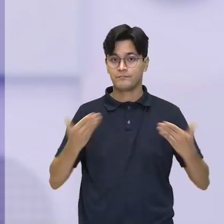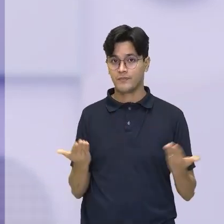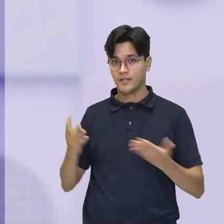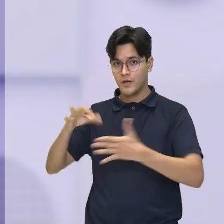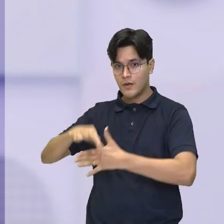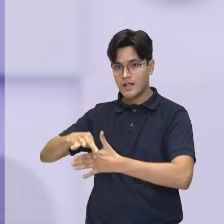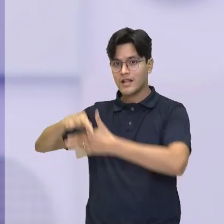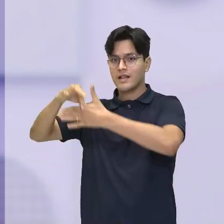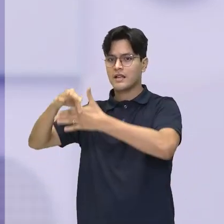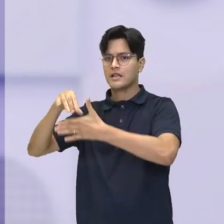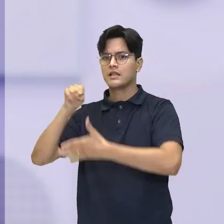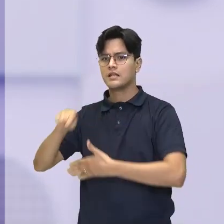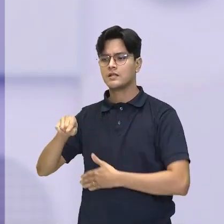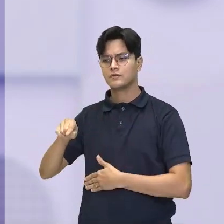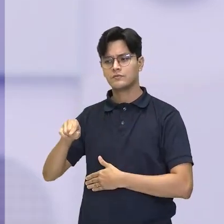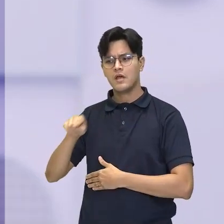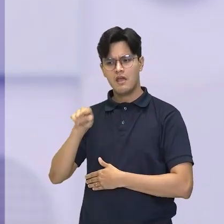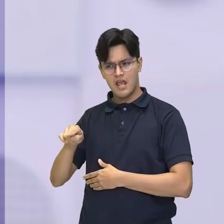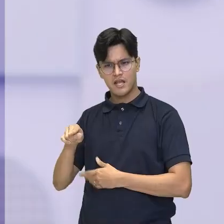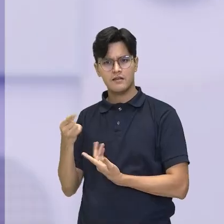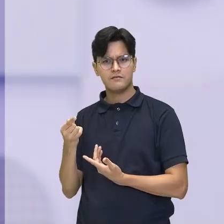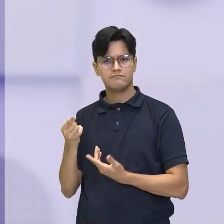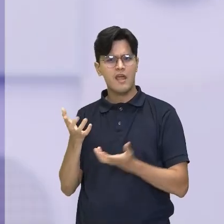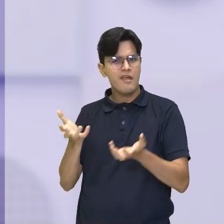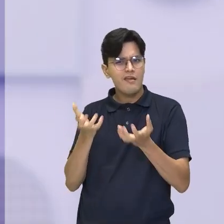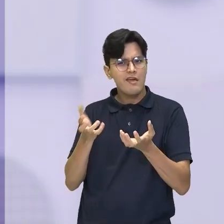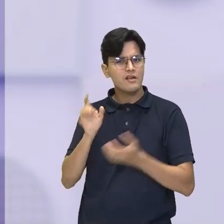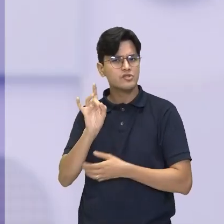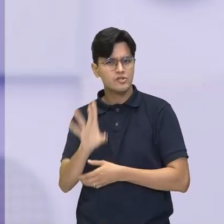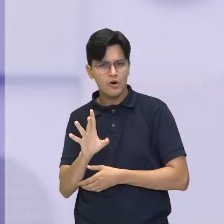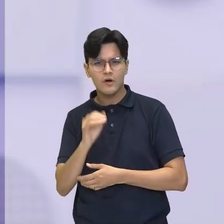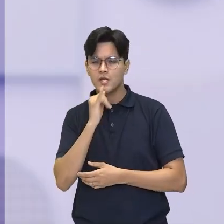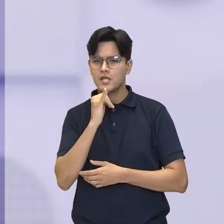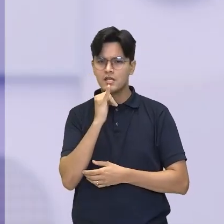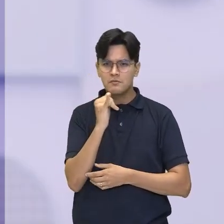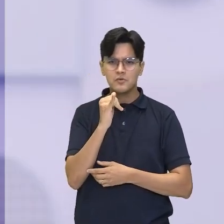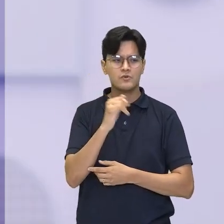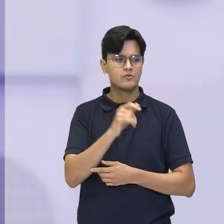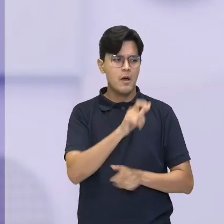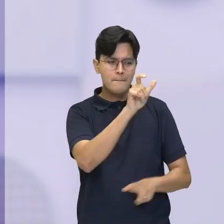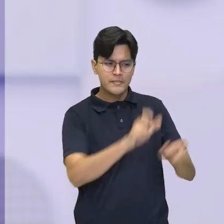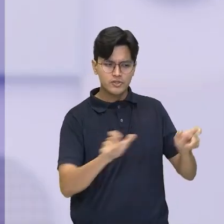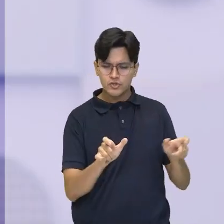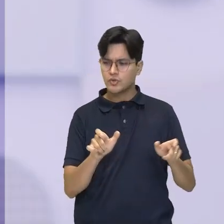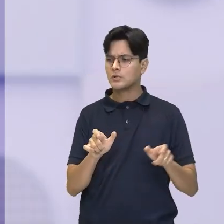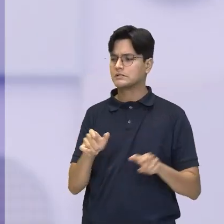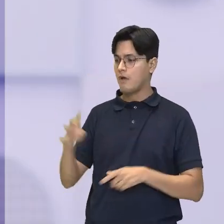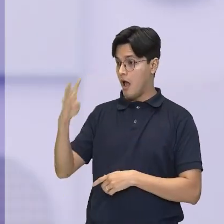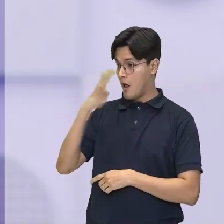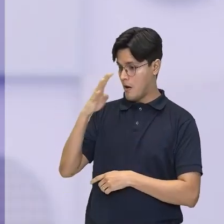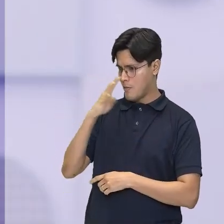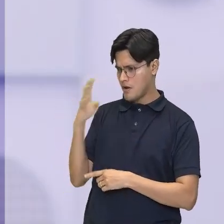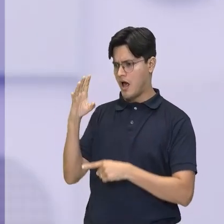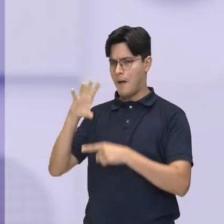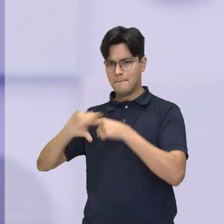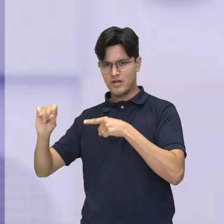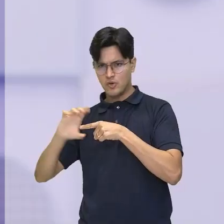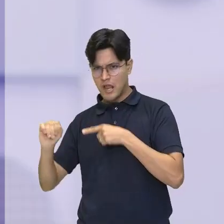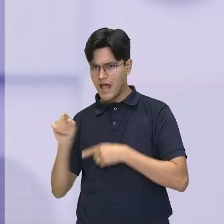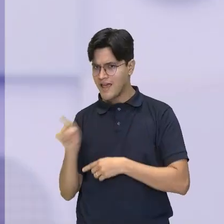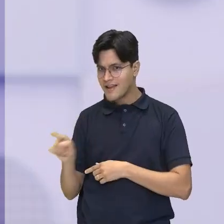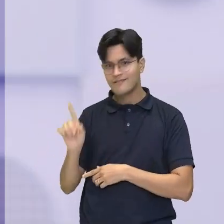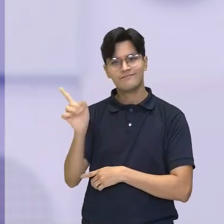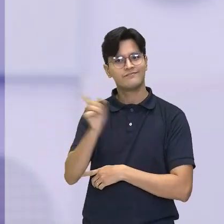servido, ele não deve esperar ser bajulado pela sua comunidade religiosa, mas ele está a serviço